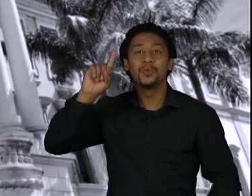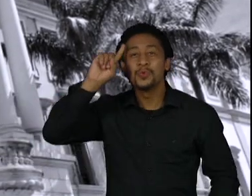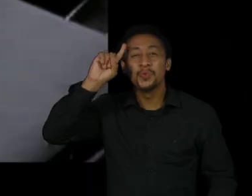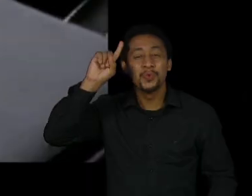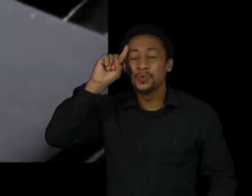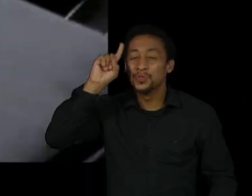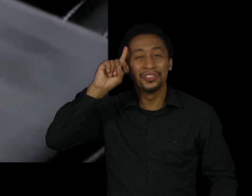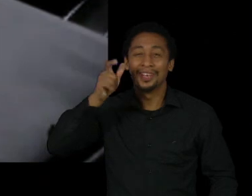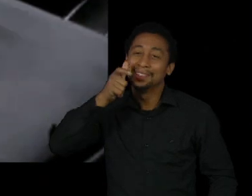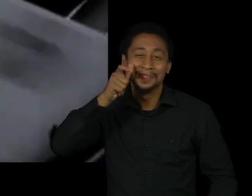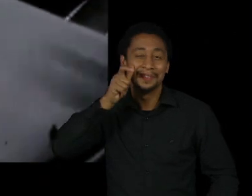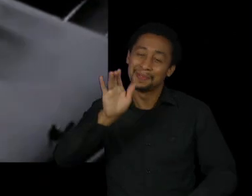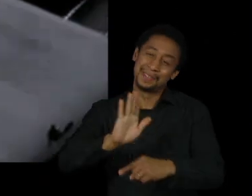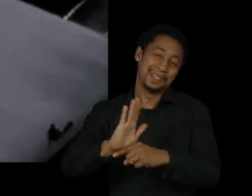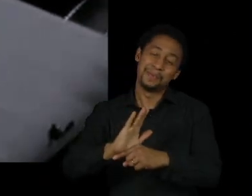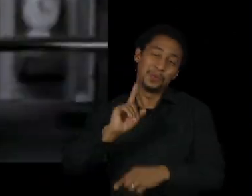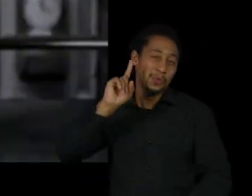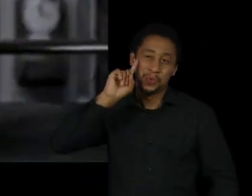cinema.